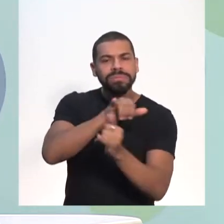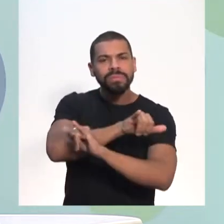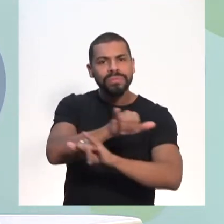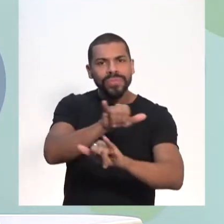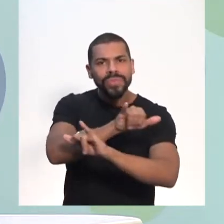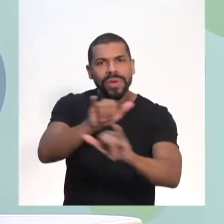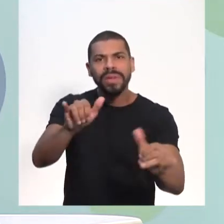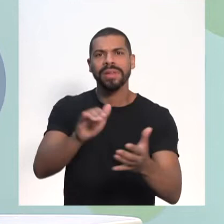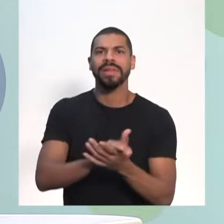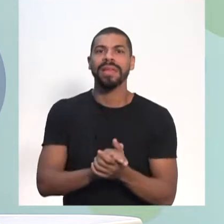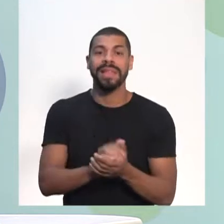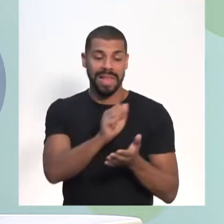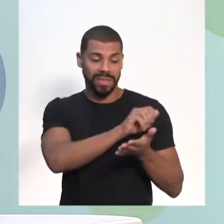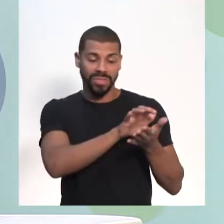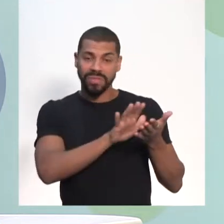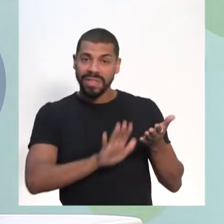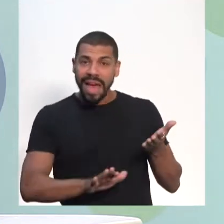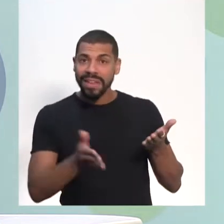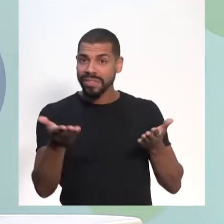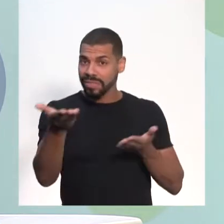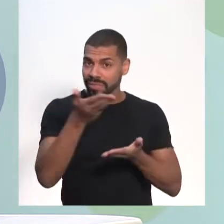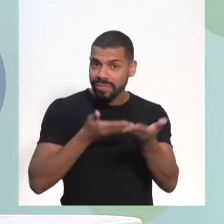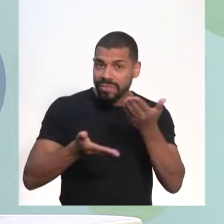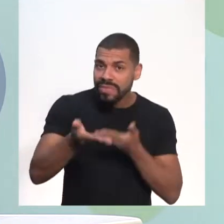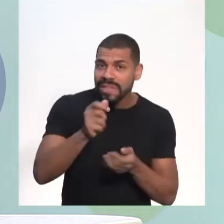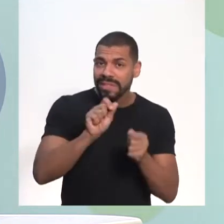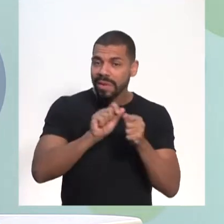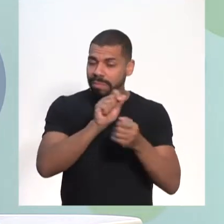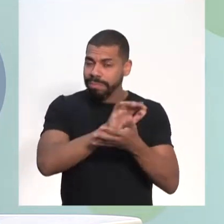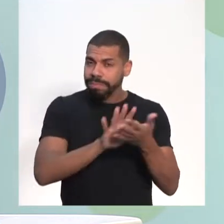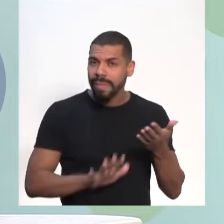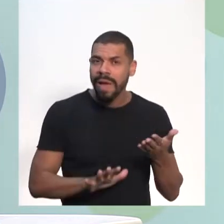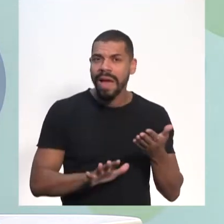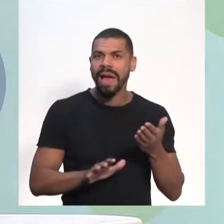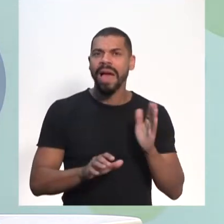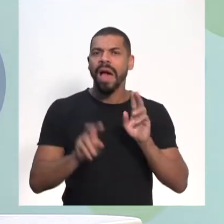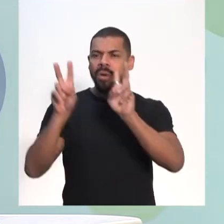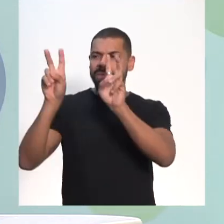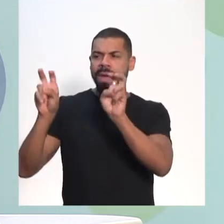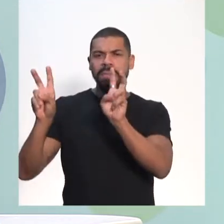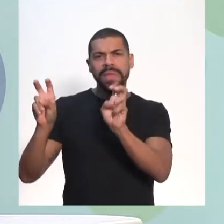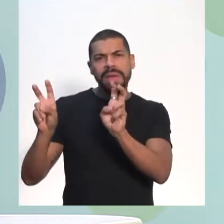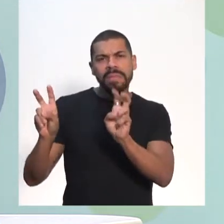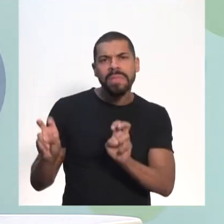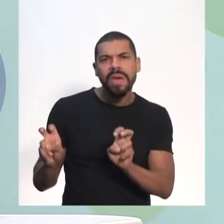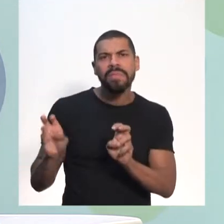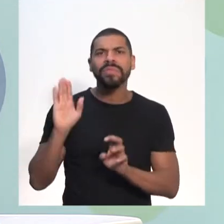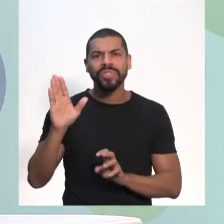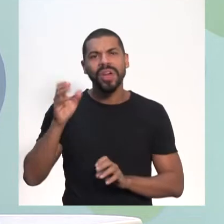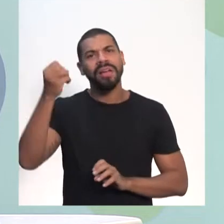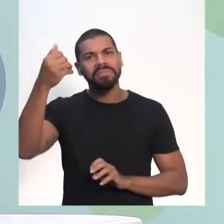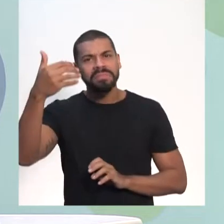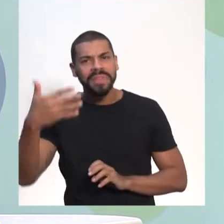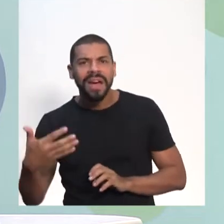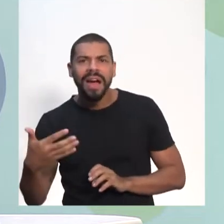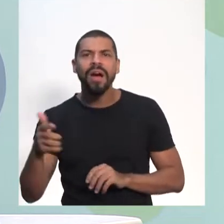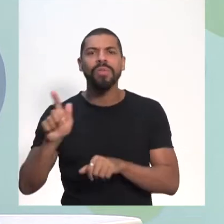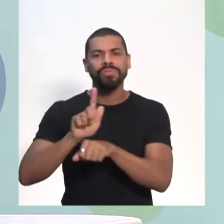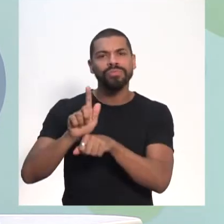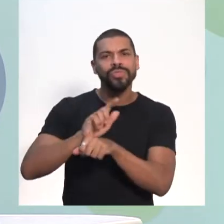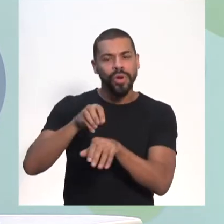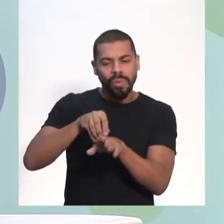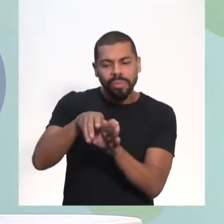mídia, as atividades que vocês estão elaborando, as pautas que nós já temos como sugestão para